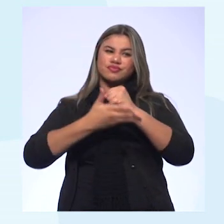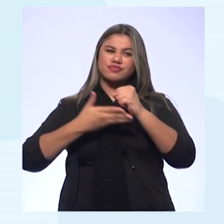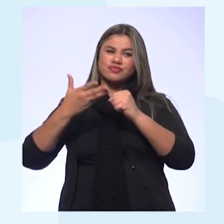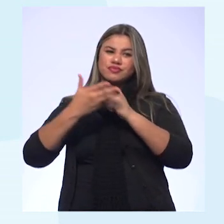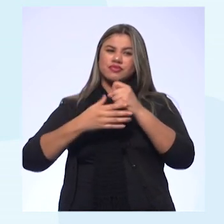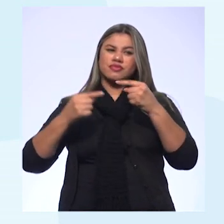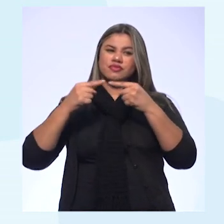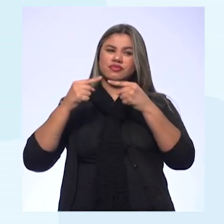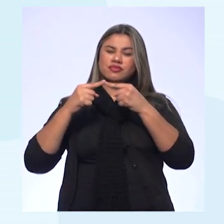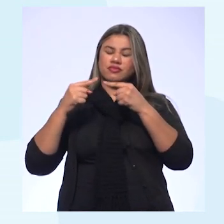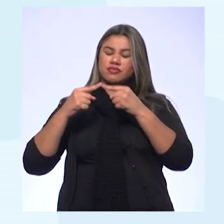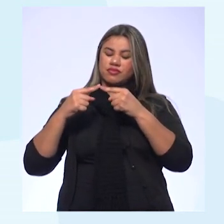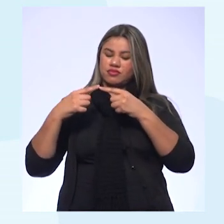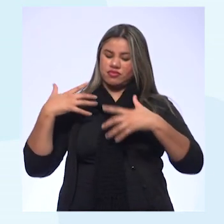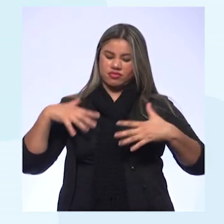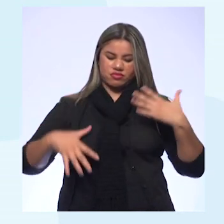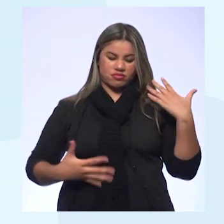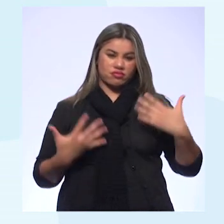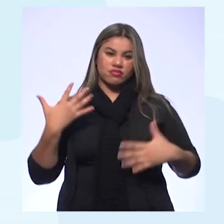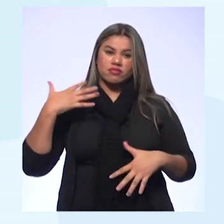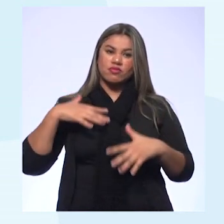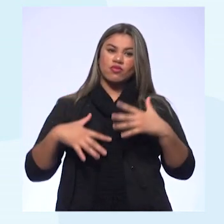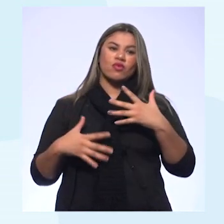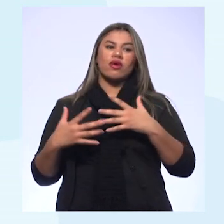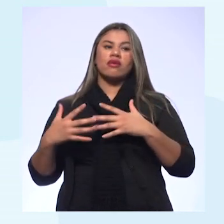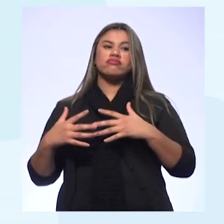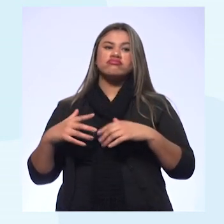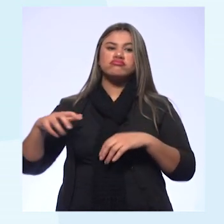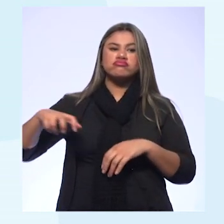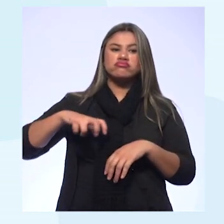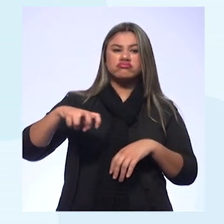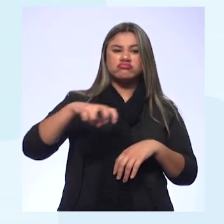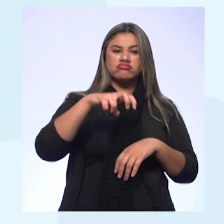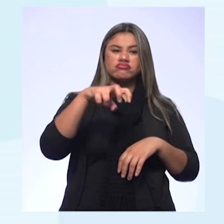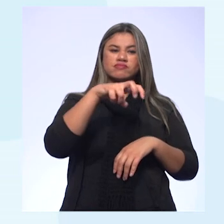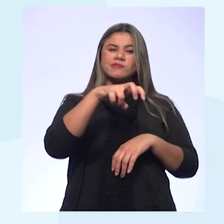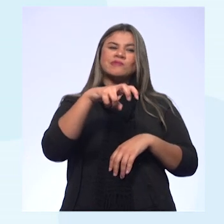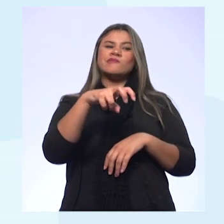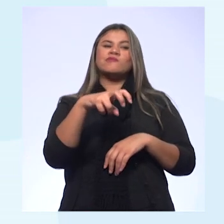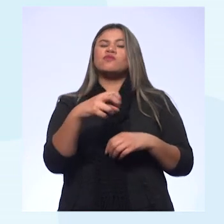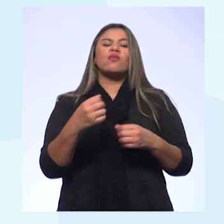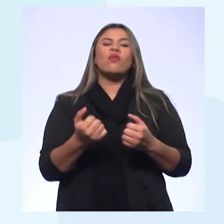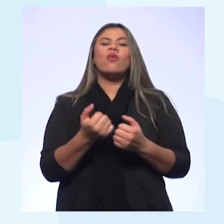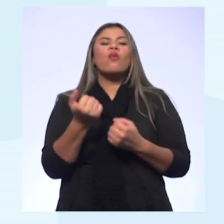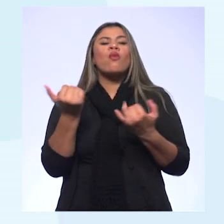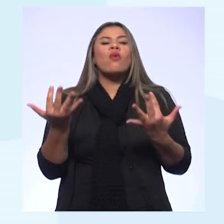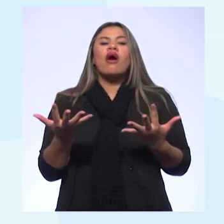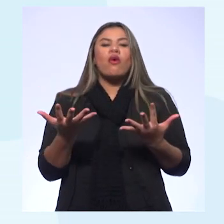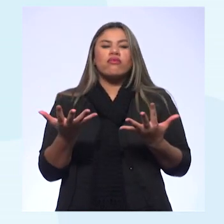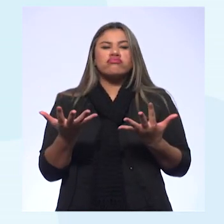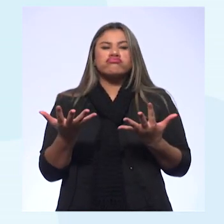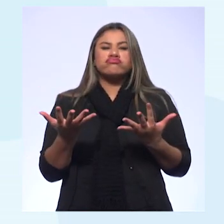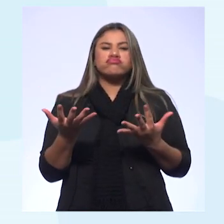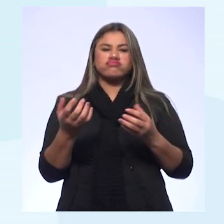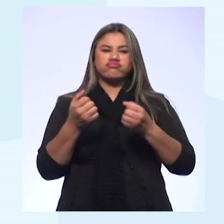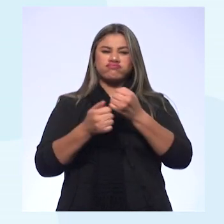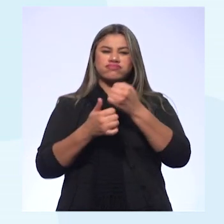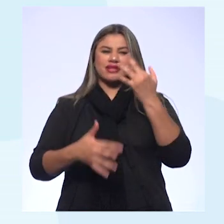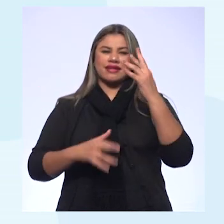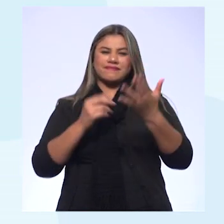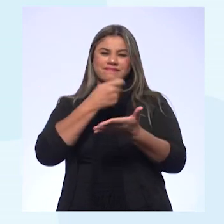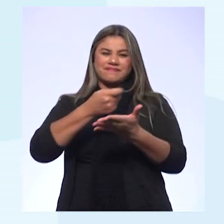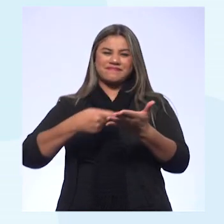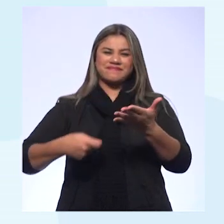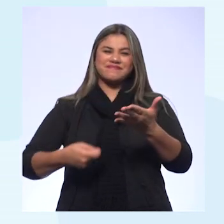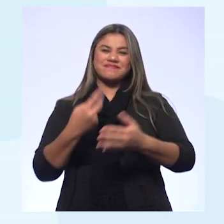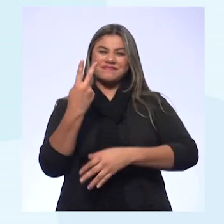são responsáveis pela locomoção e sustentação dos animais? Quais são essas estruturas? Escreva aí para mim, então.